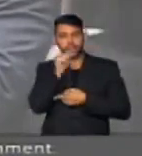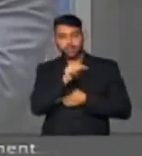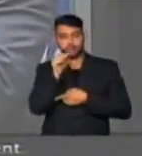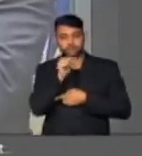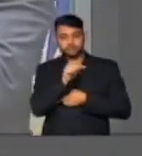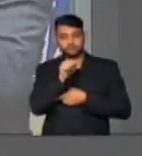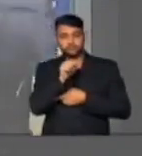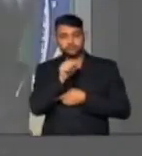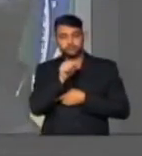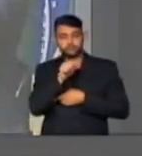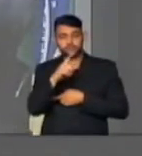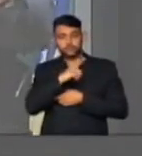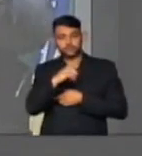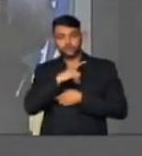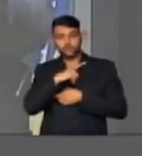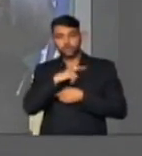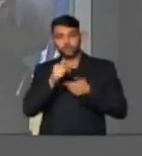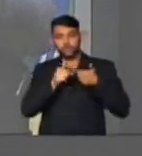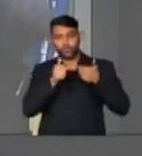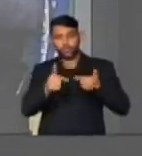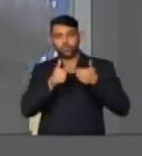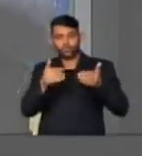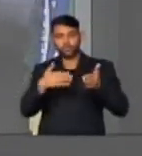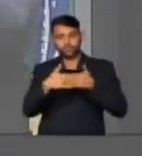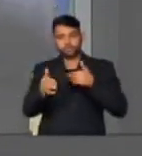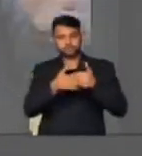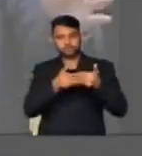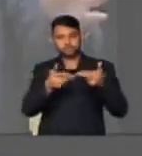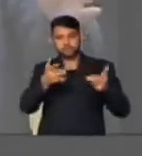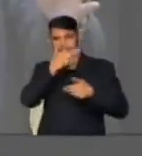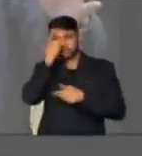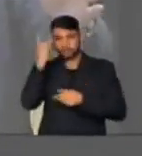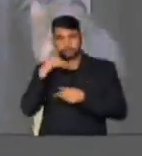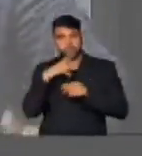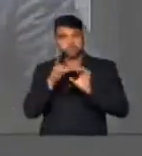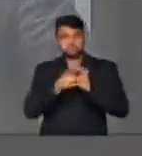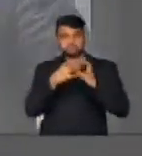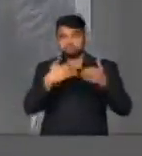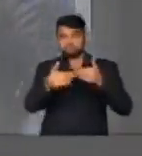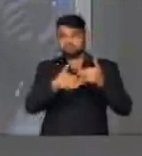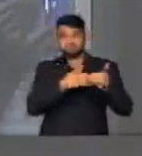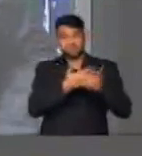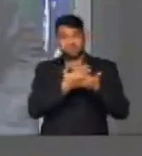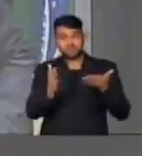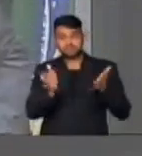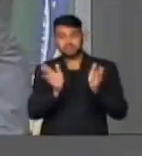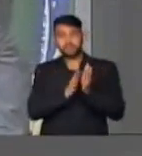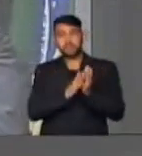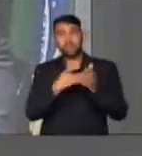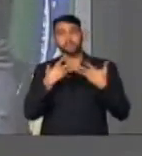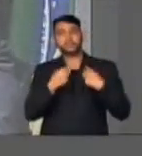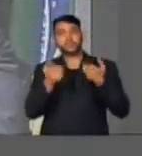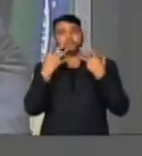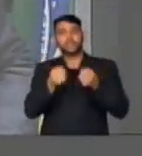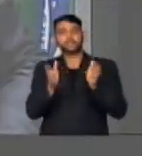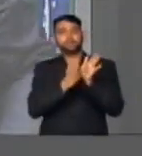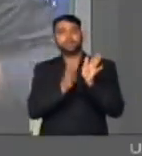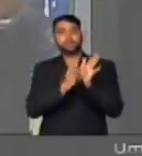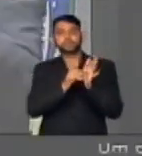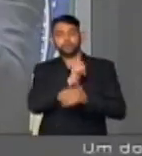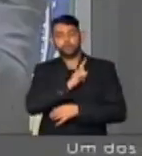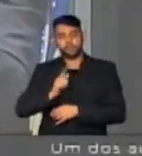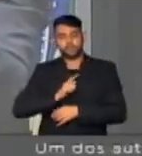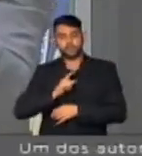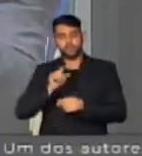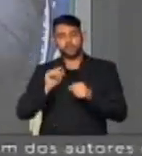Lá, tem bandeiras de bandidos adestrados desde que aplaudam o governo.